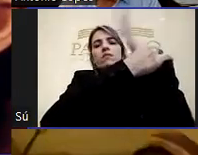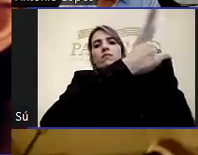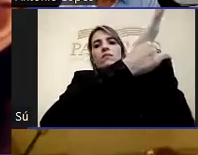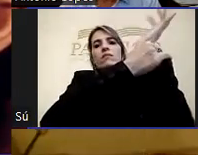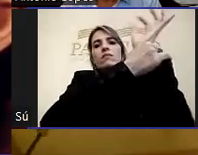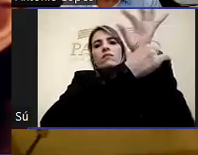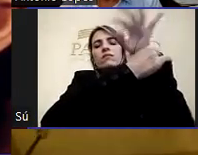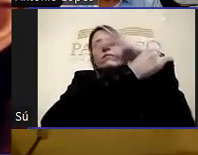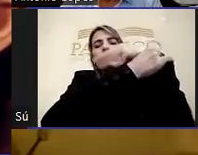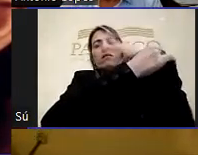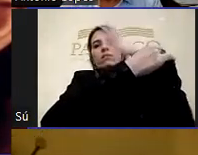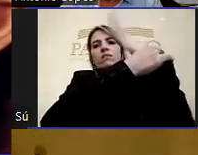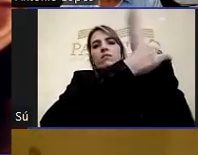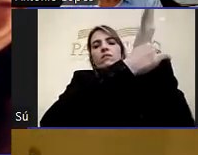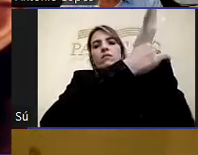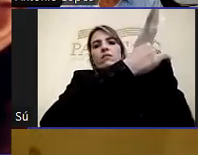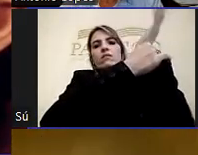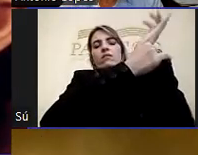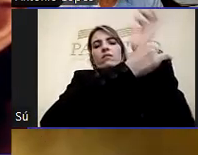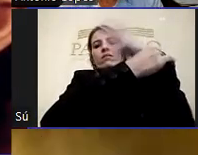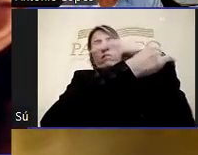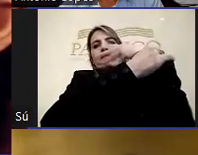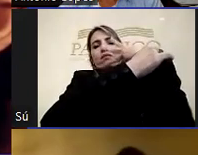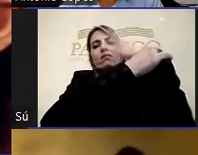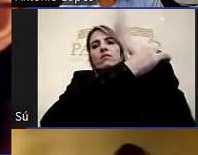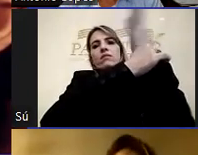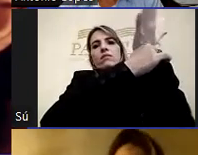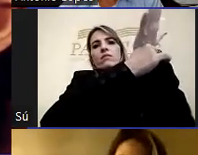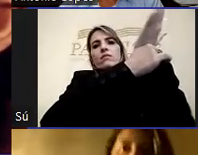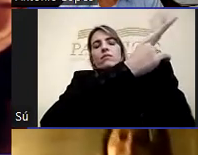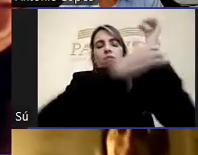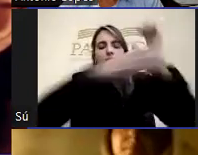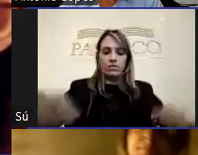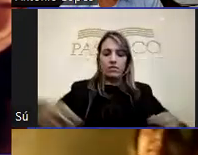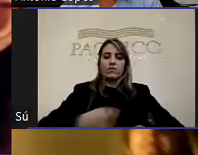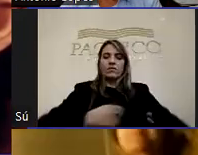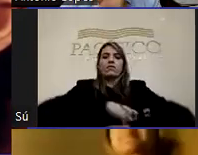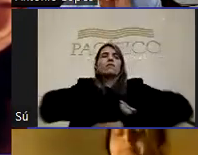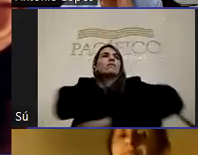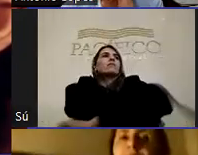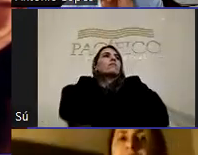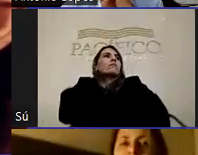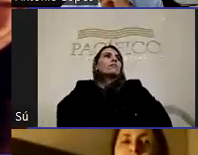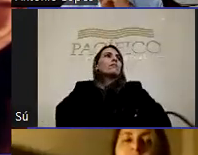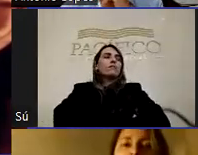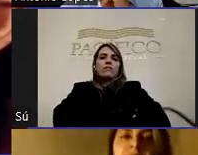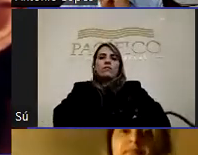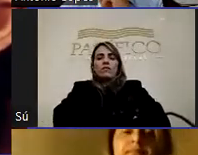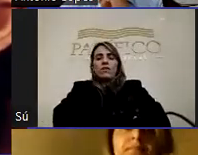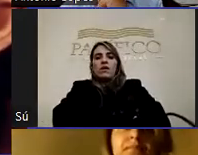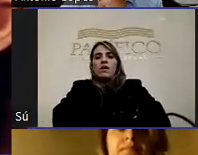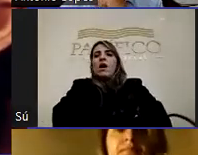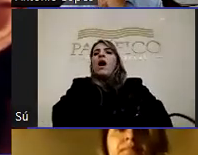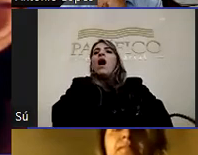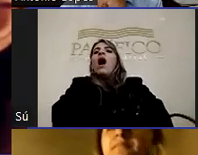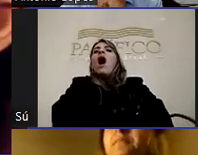fazia muita supervisão e análise. No início do meu estágio, eu fiquei no estágio